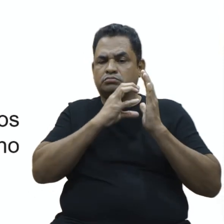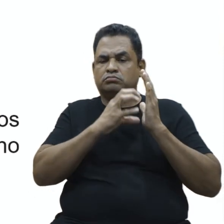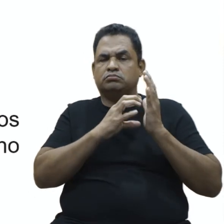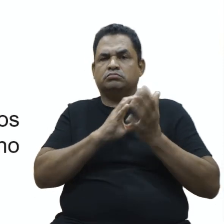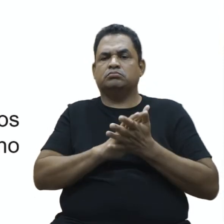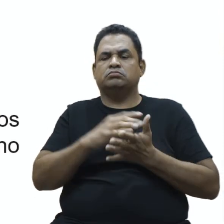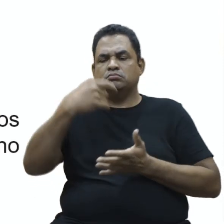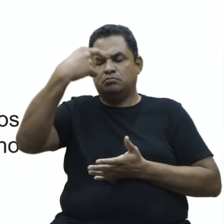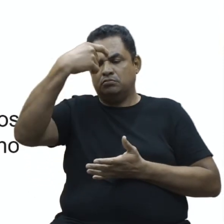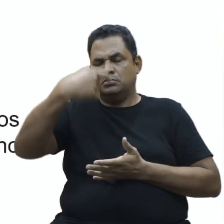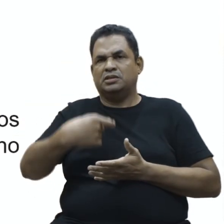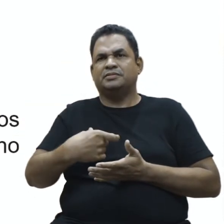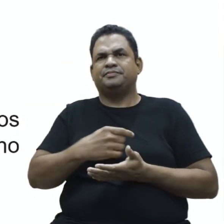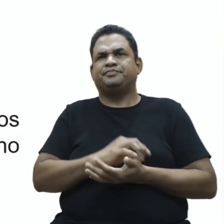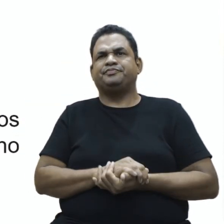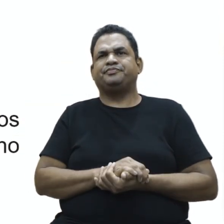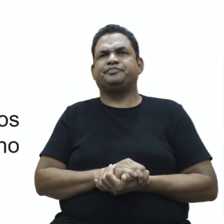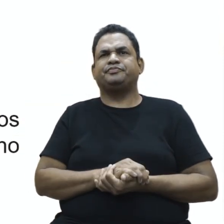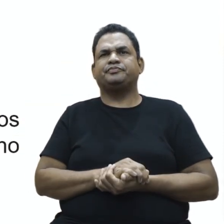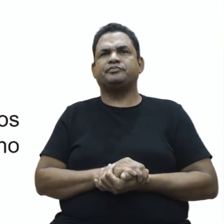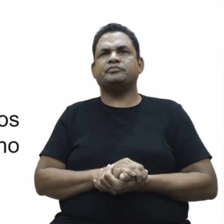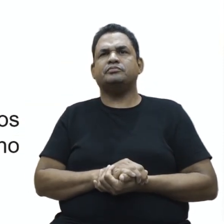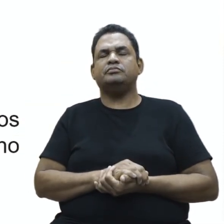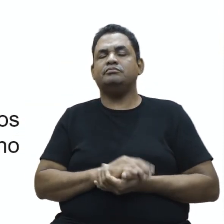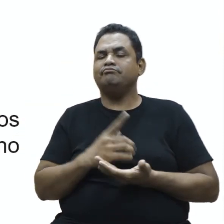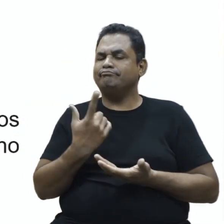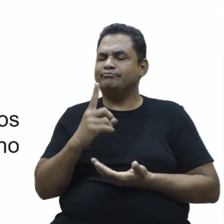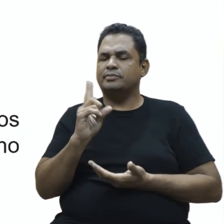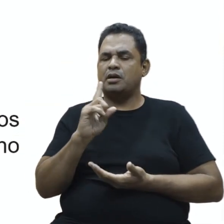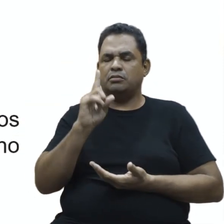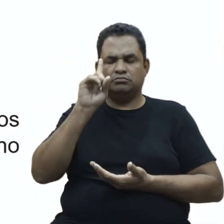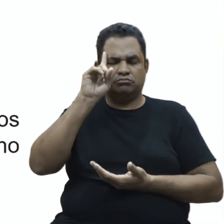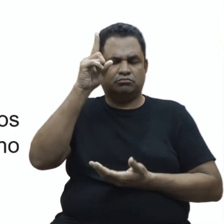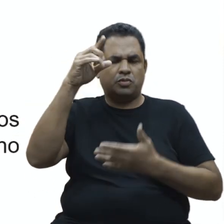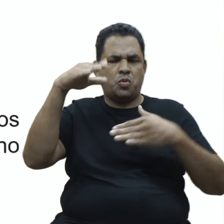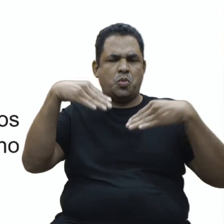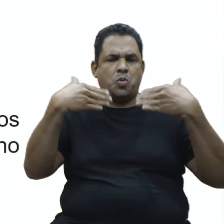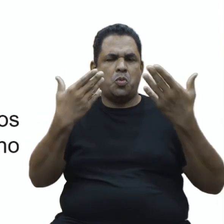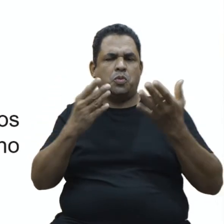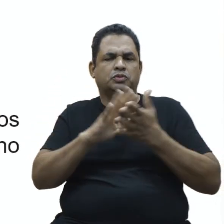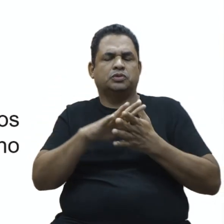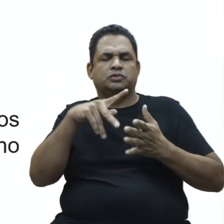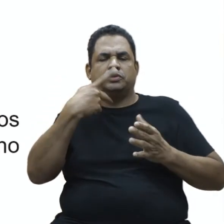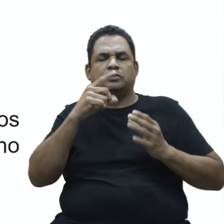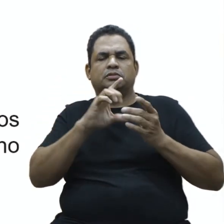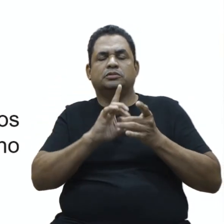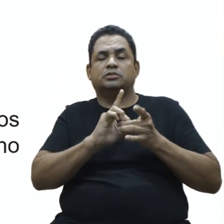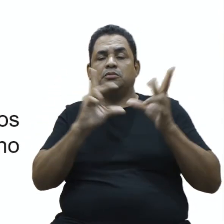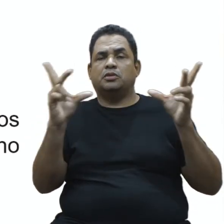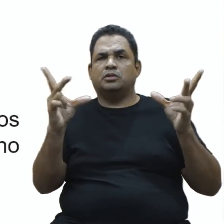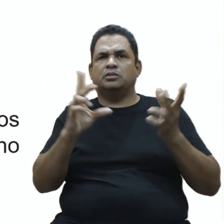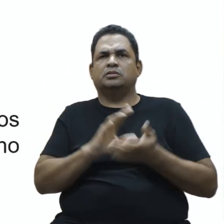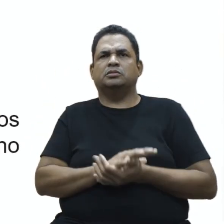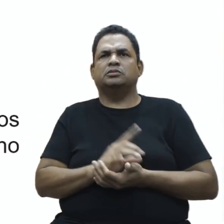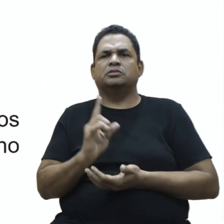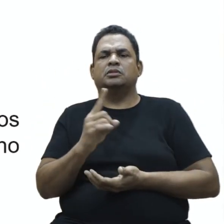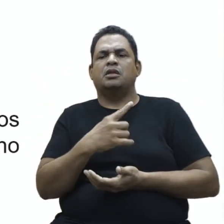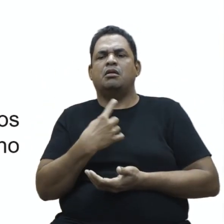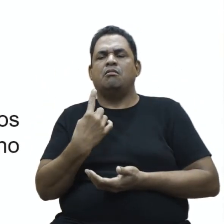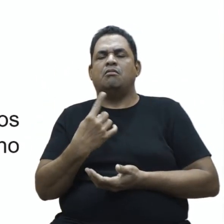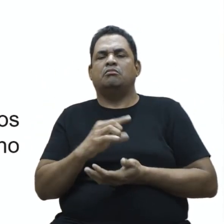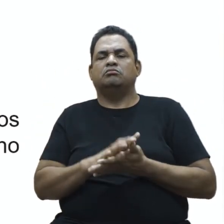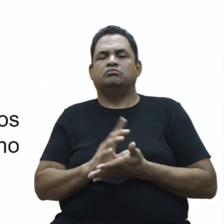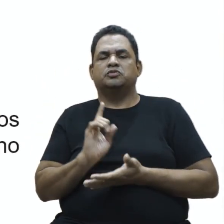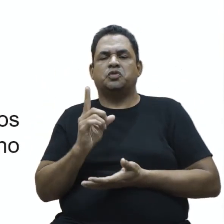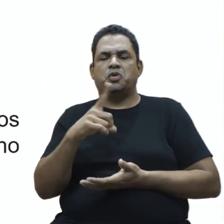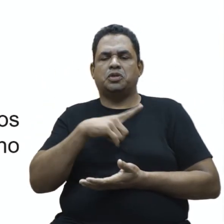isso seria não tão ideal assim quando a gente fala de democracia, né? Não é ideal que tenha apenas um